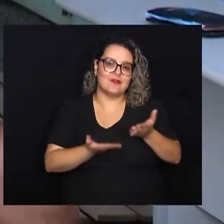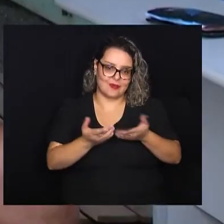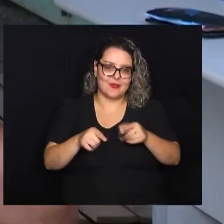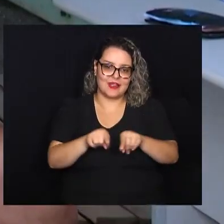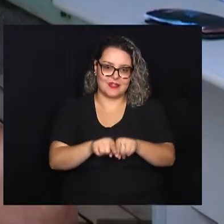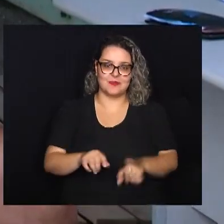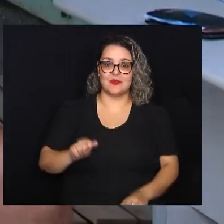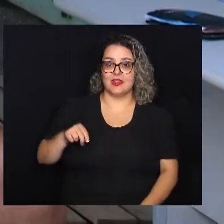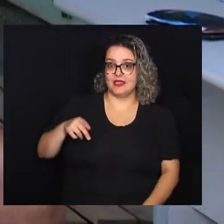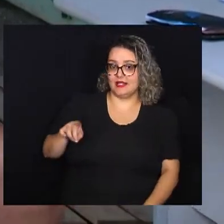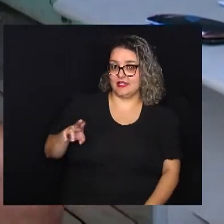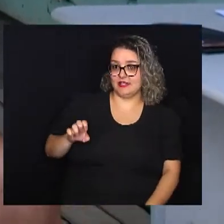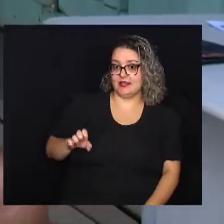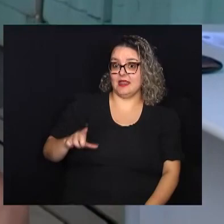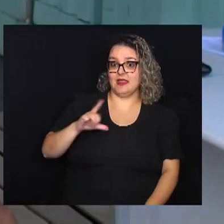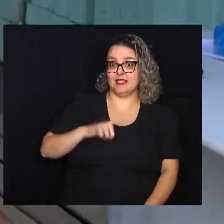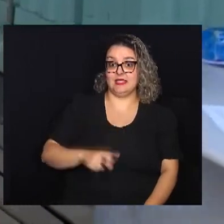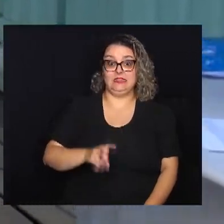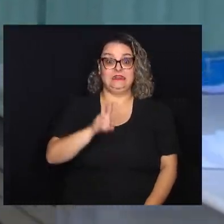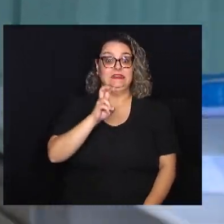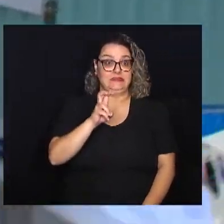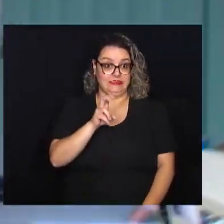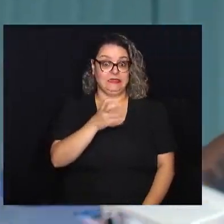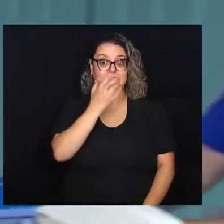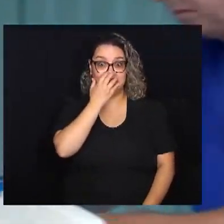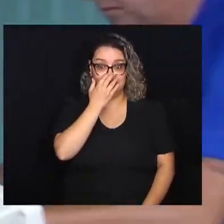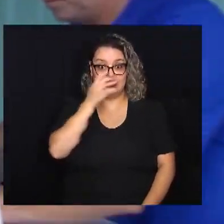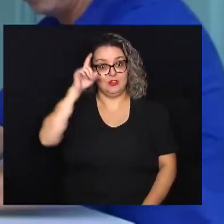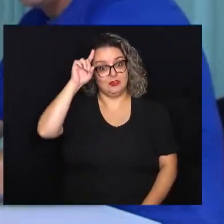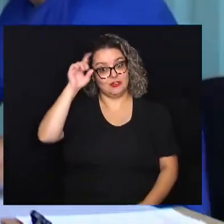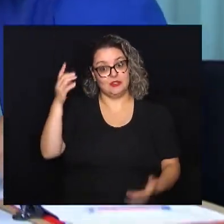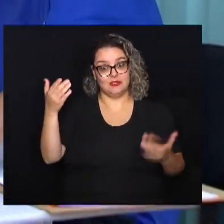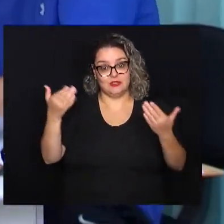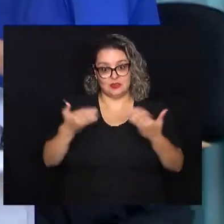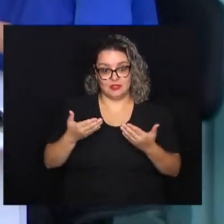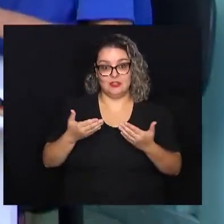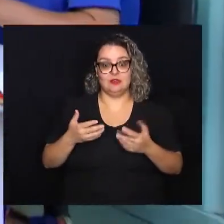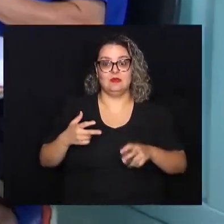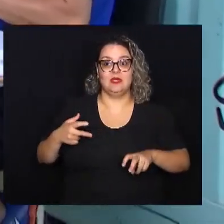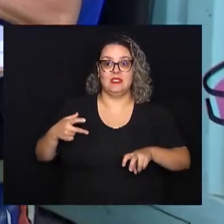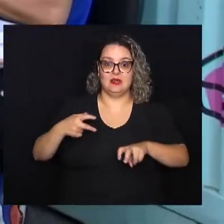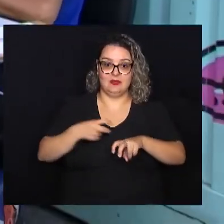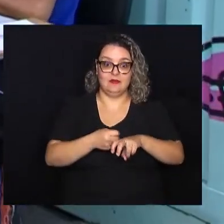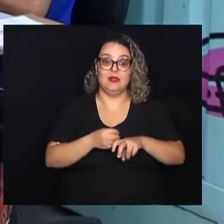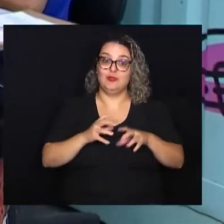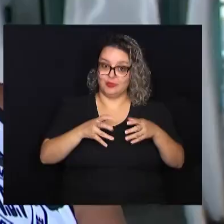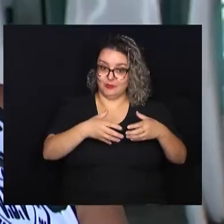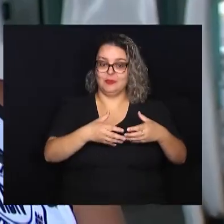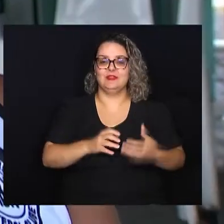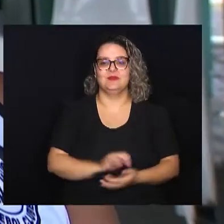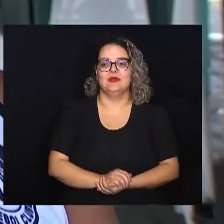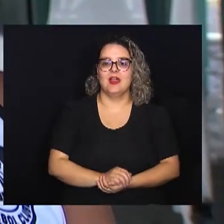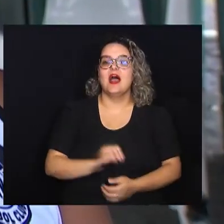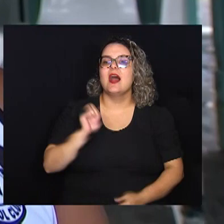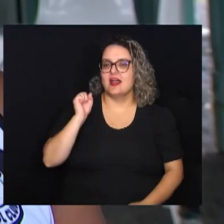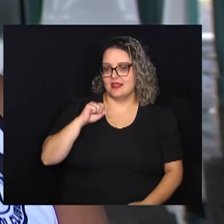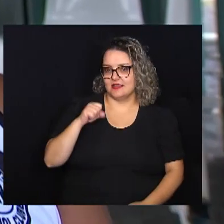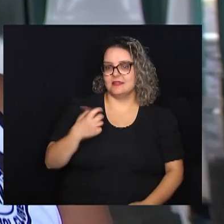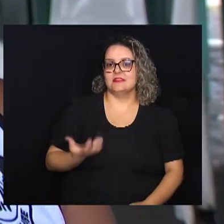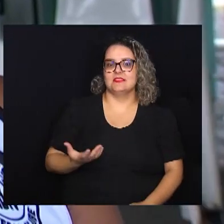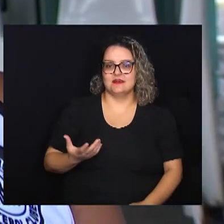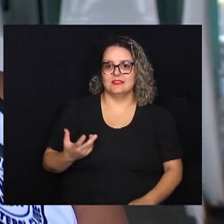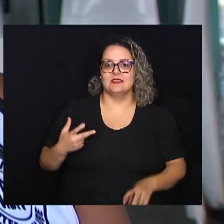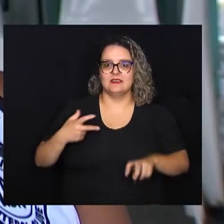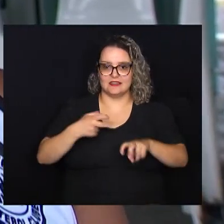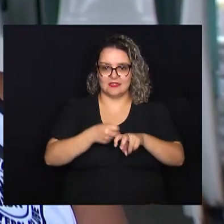André Luiz tem cinco cachorros e tirou o dia de hoje para vacinar a turminha assim porque as